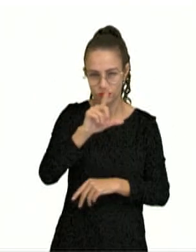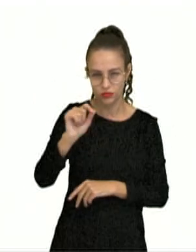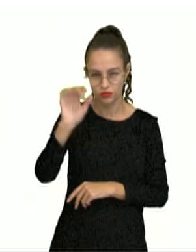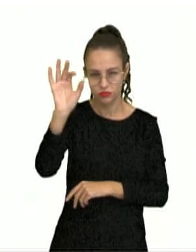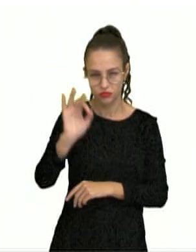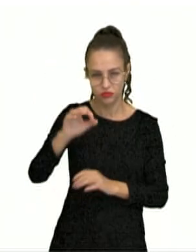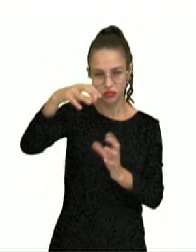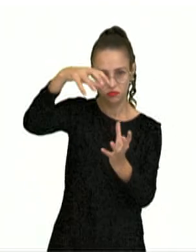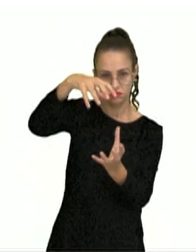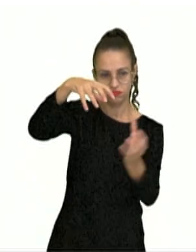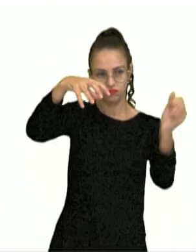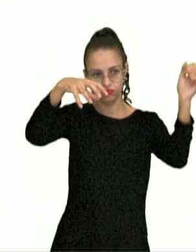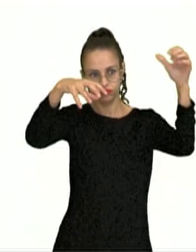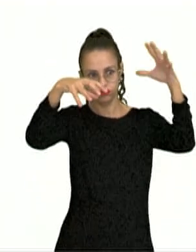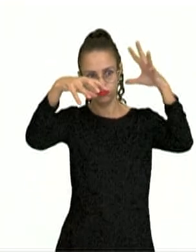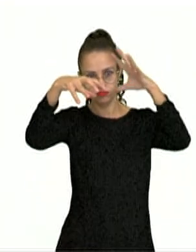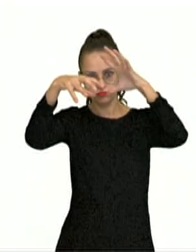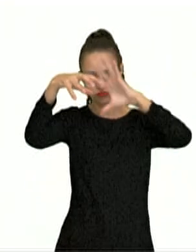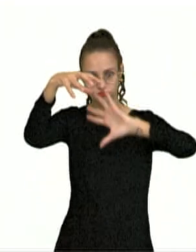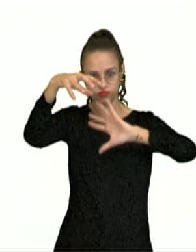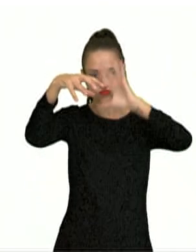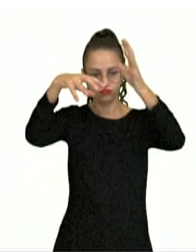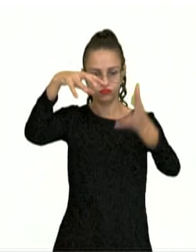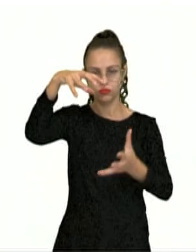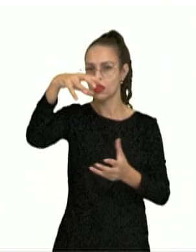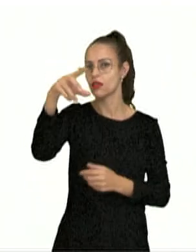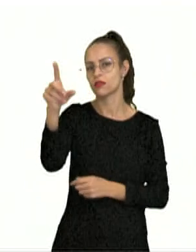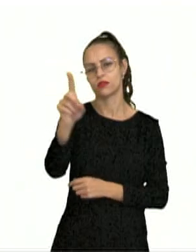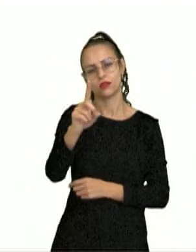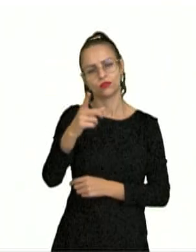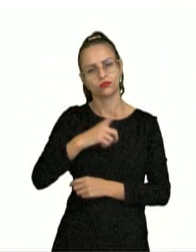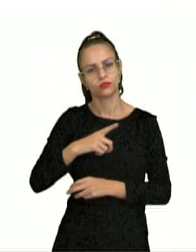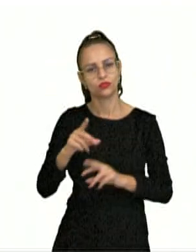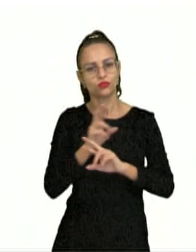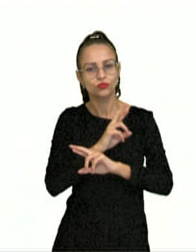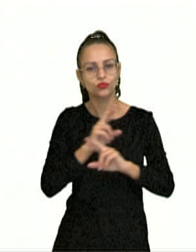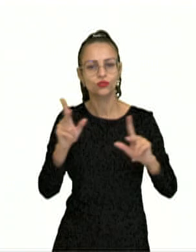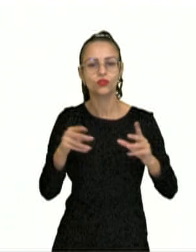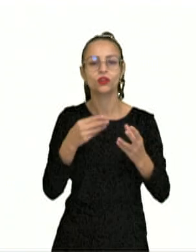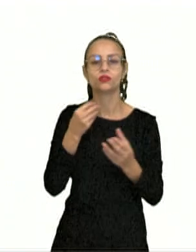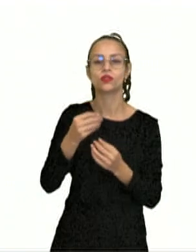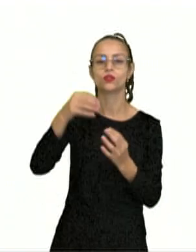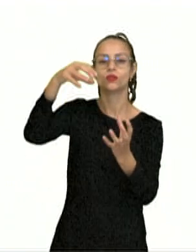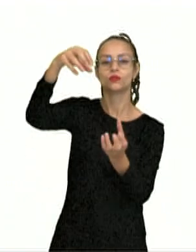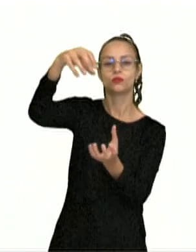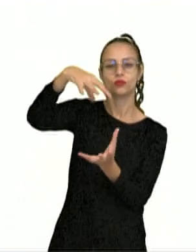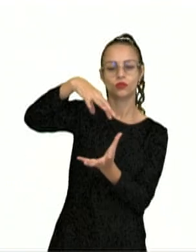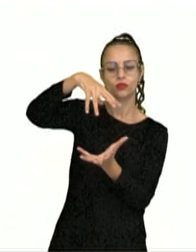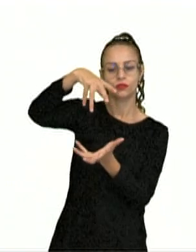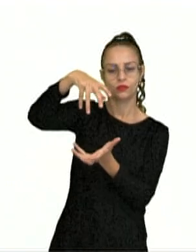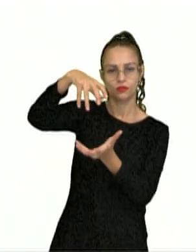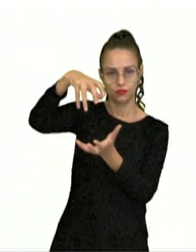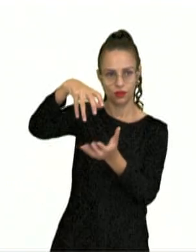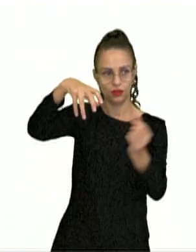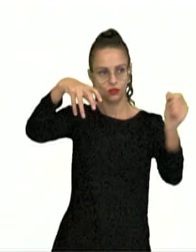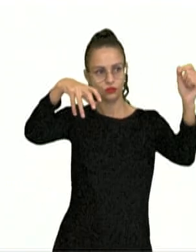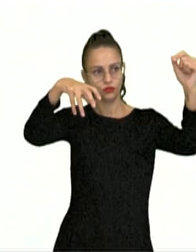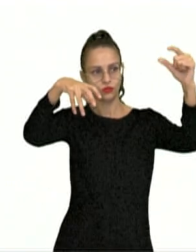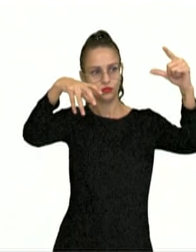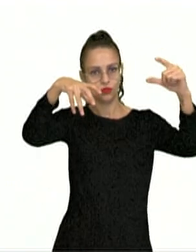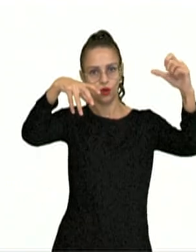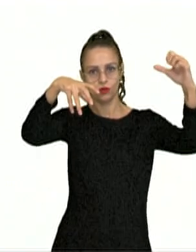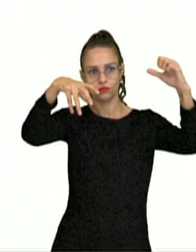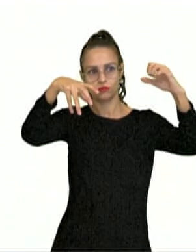as partes. Existe uma diferença na maneira com que o calor do Sol chega aqui na Terra. Então, aqui nós temos